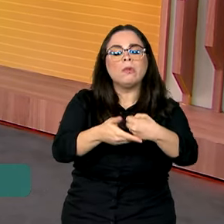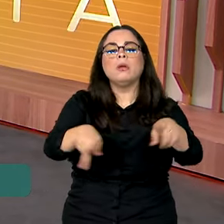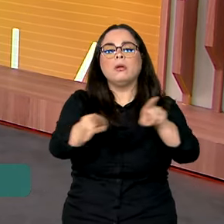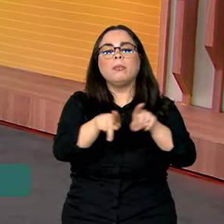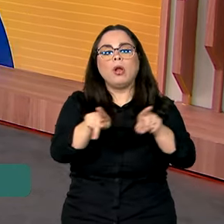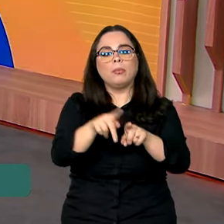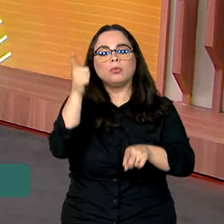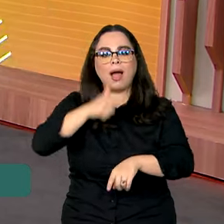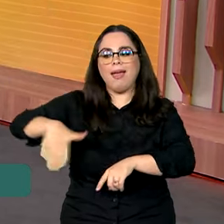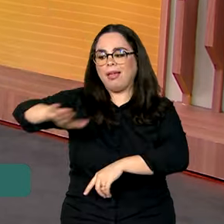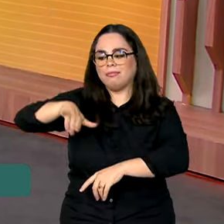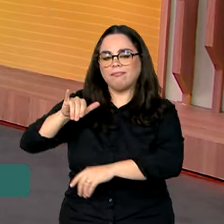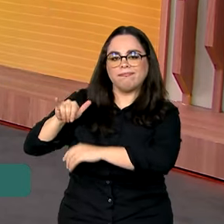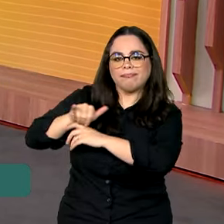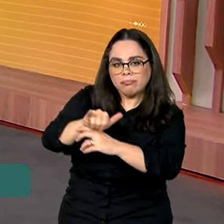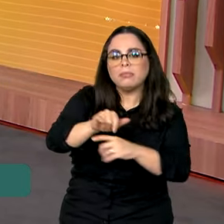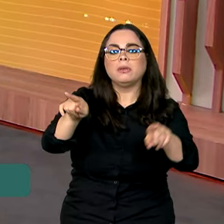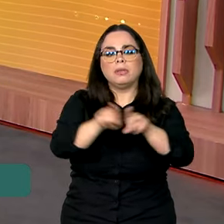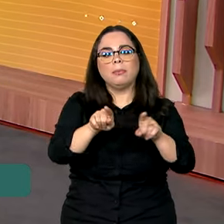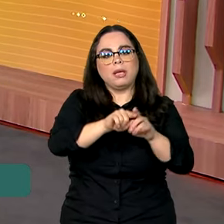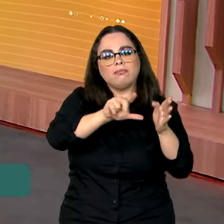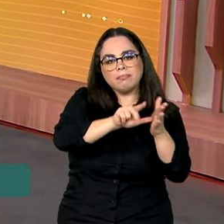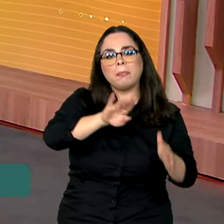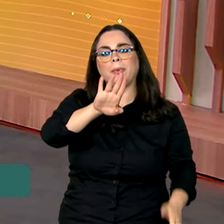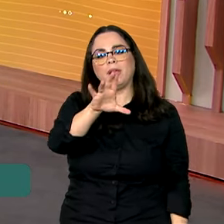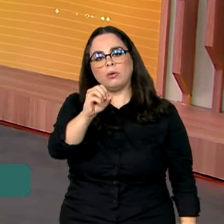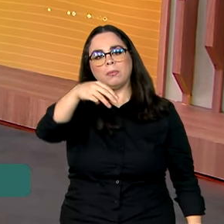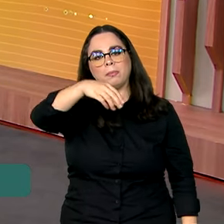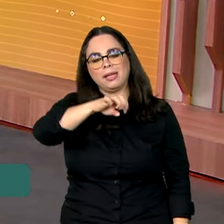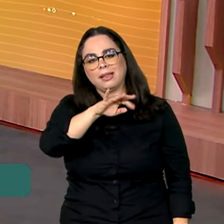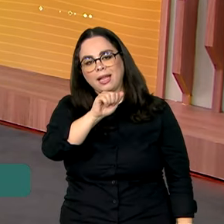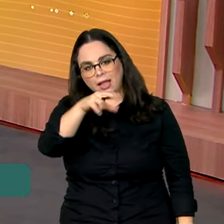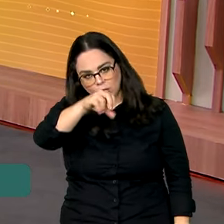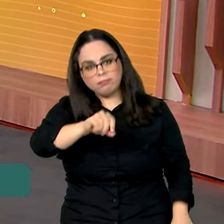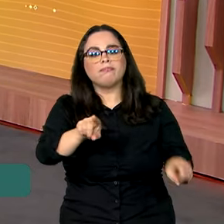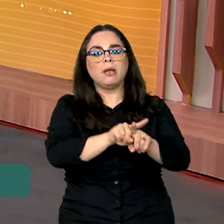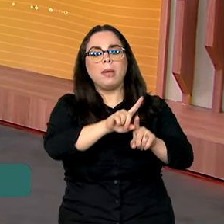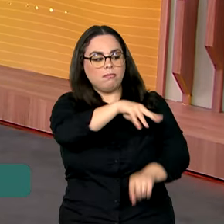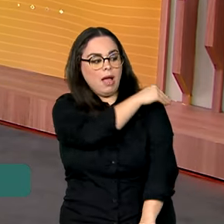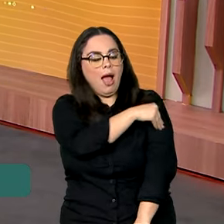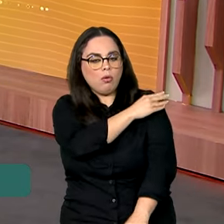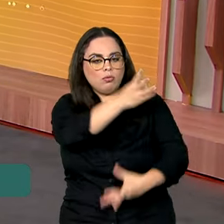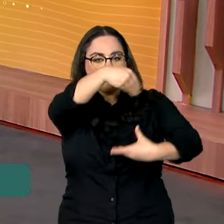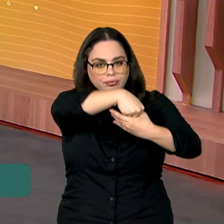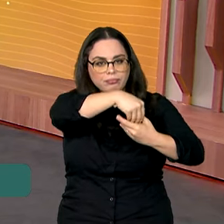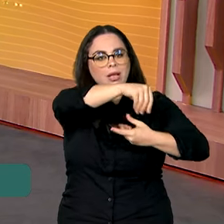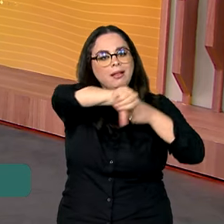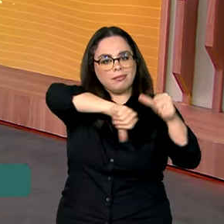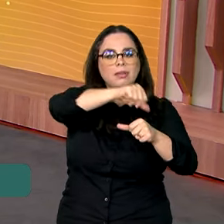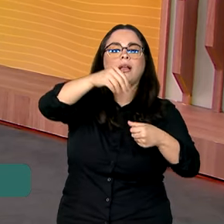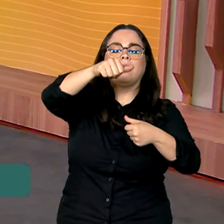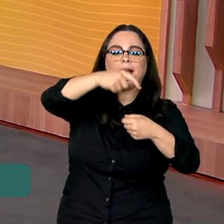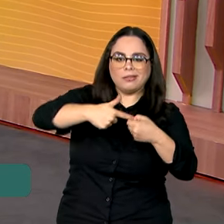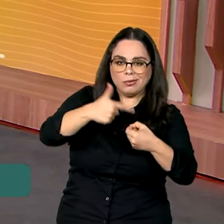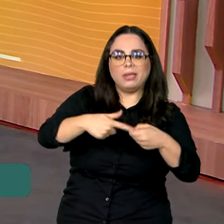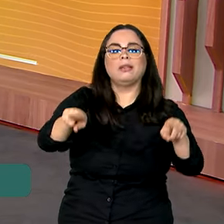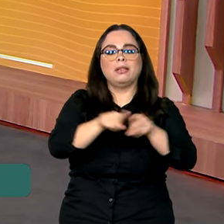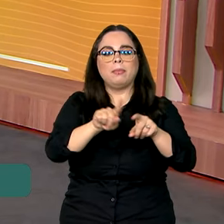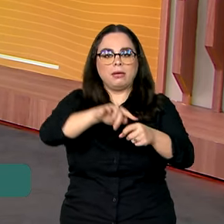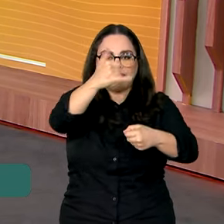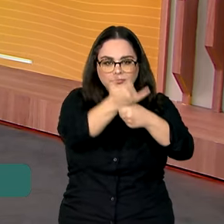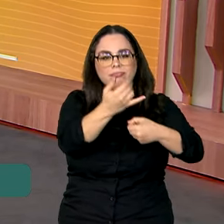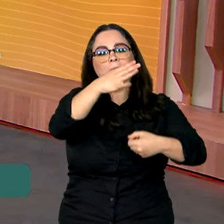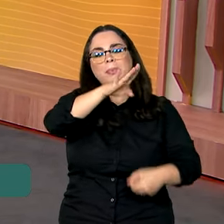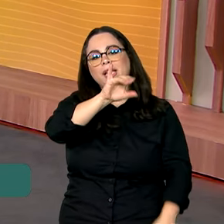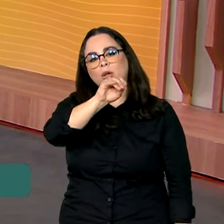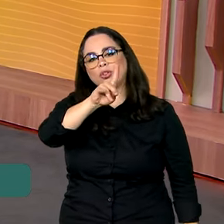para aviação e de biometano, além de aumentar a mistura de etanol na gasolina e de biodiesel no diesel. A sanção vai ser na